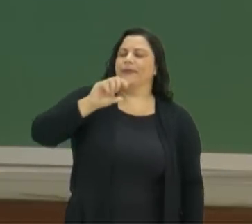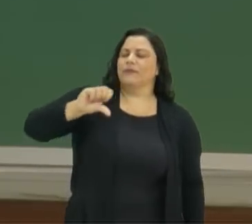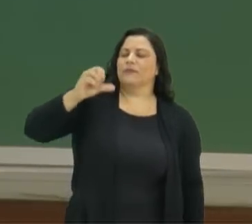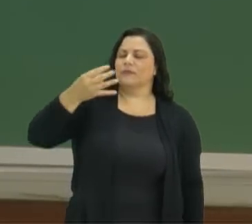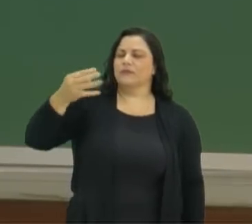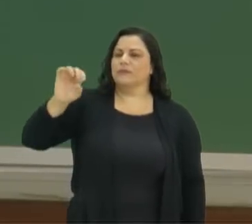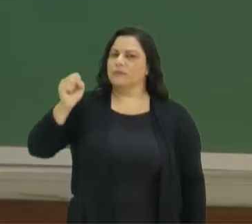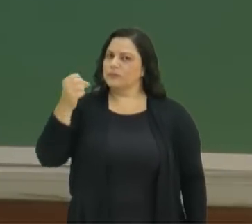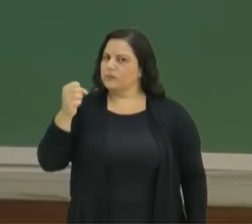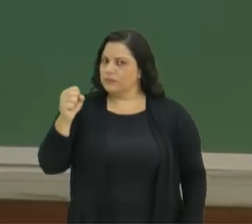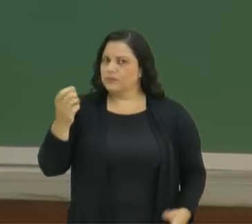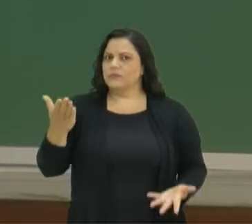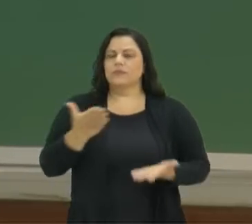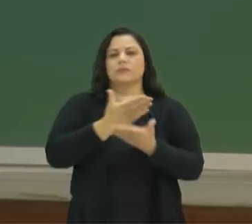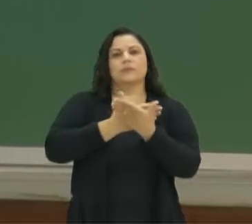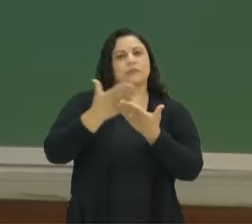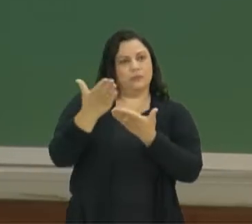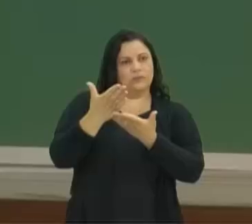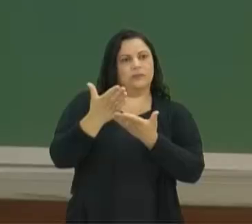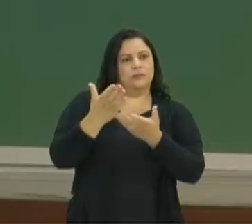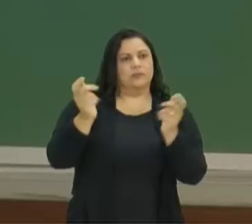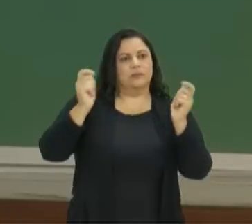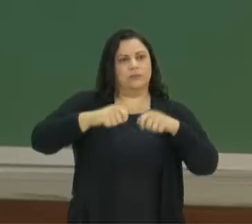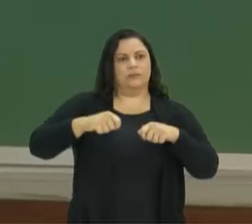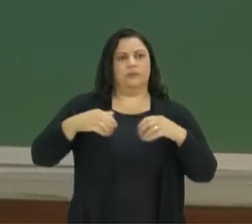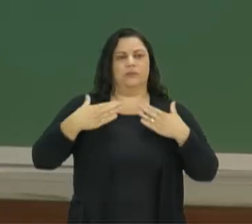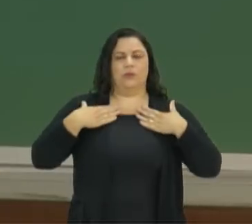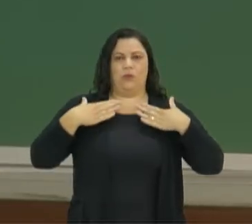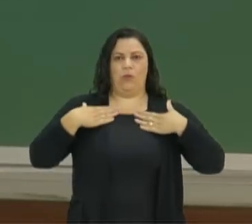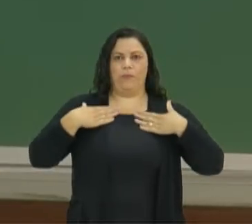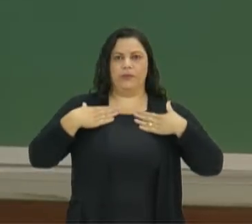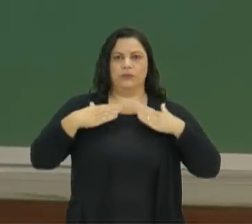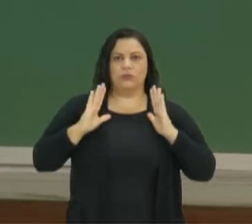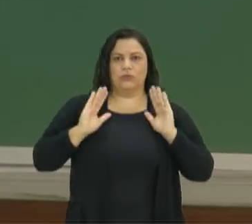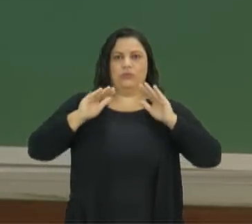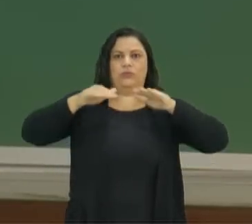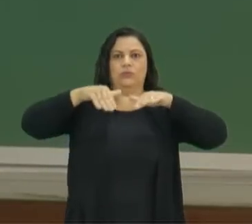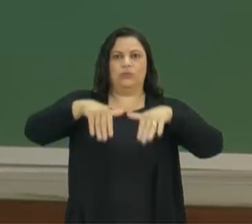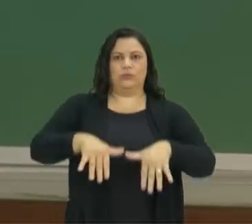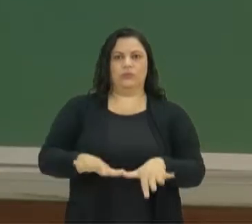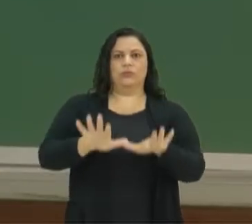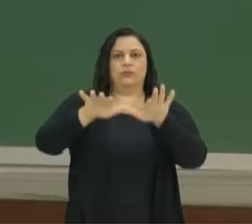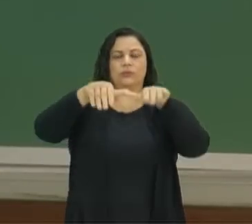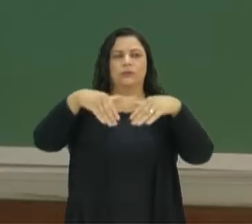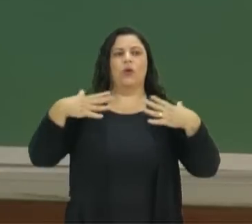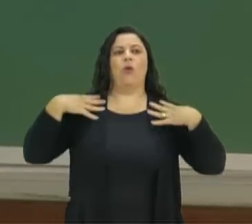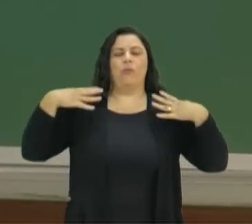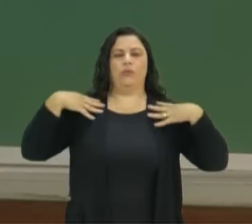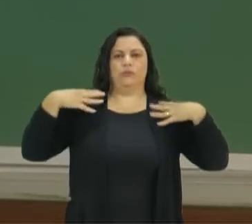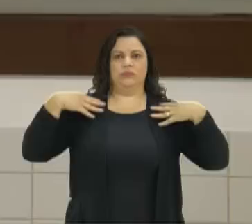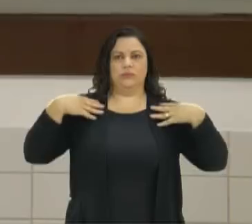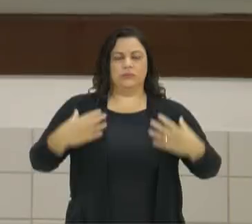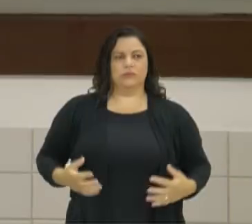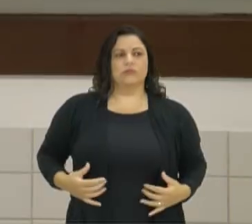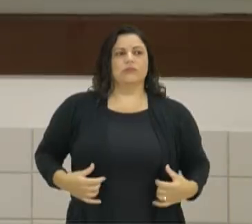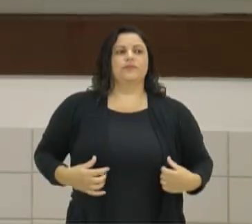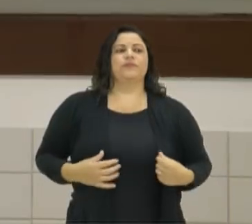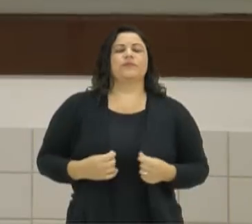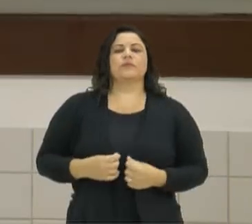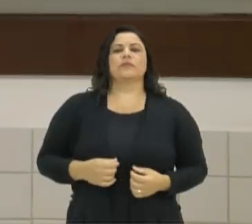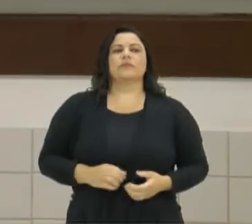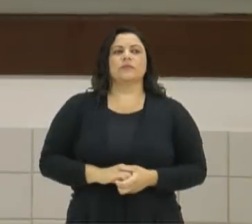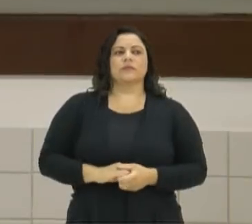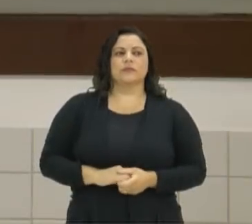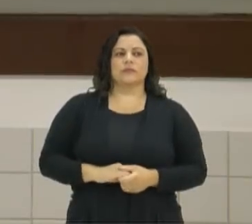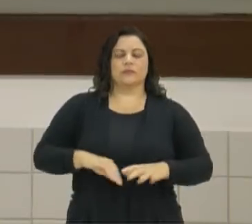1948. Inicialmente, o que foi mudado no peito foi só o movimento dos braços, né? Então, em vez de fazer aquela